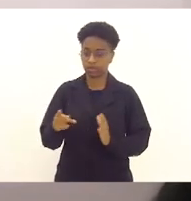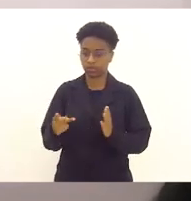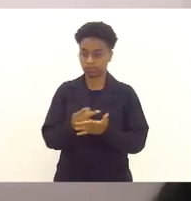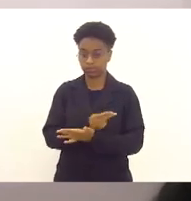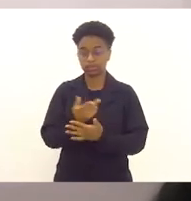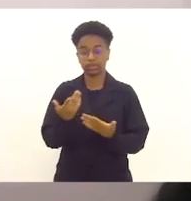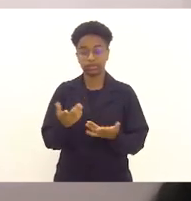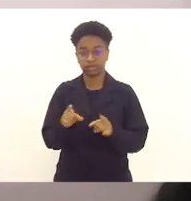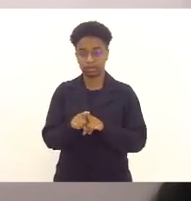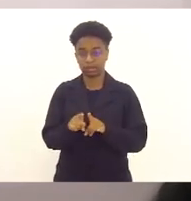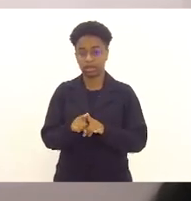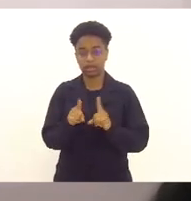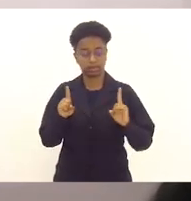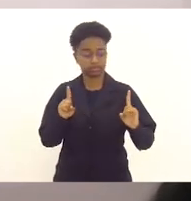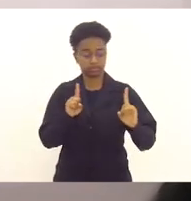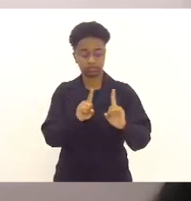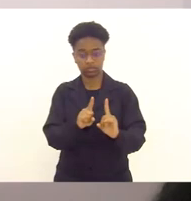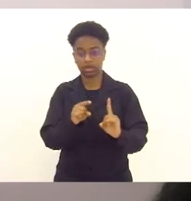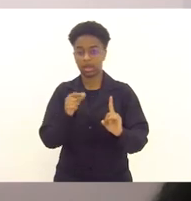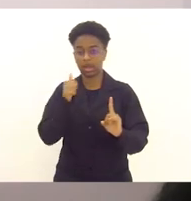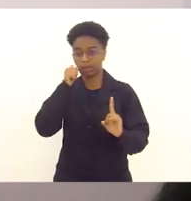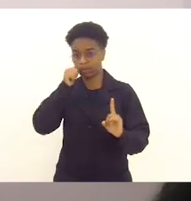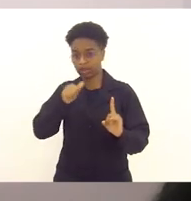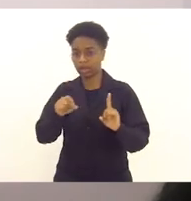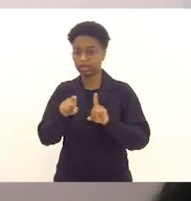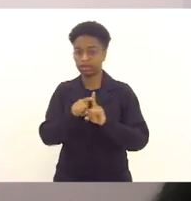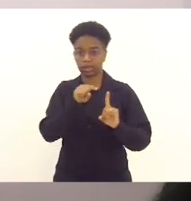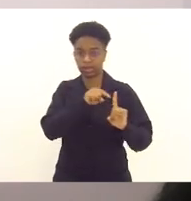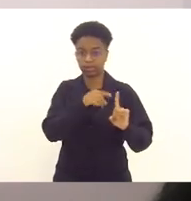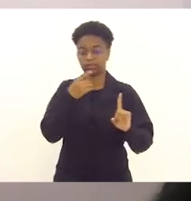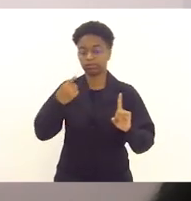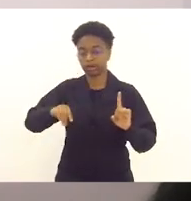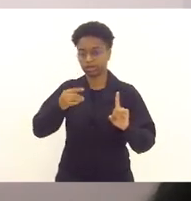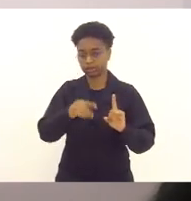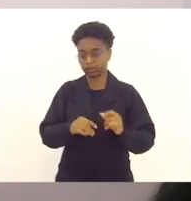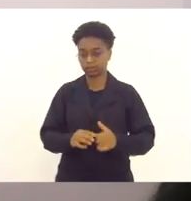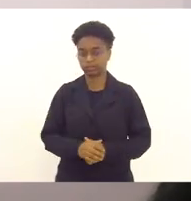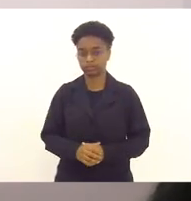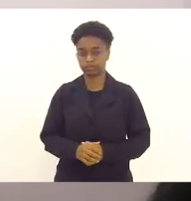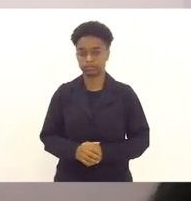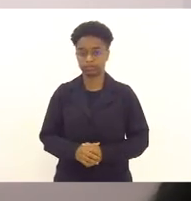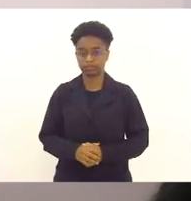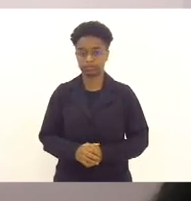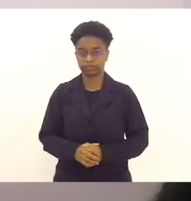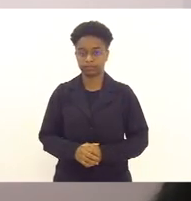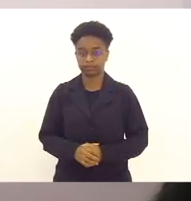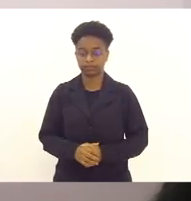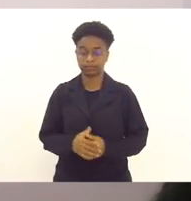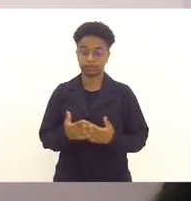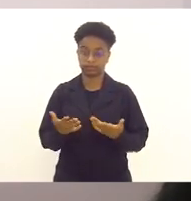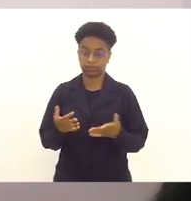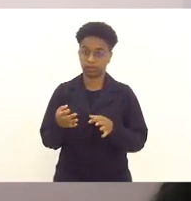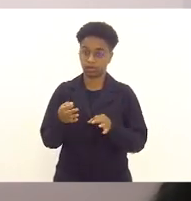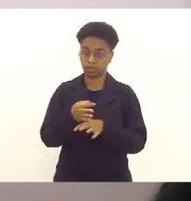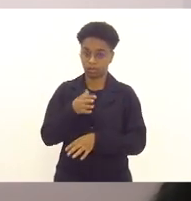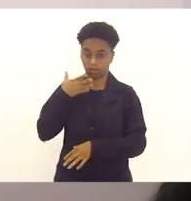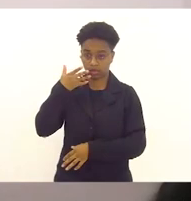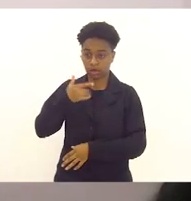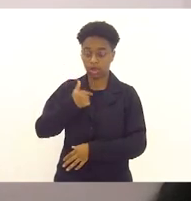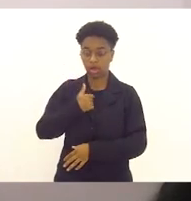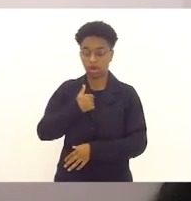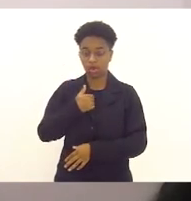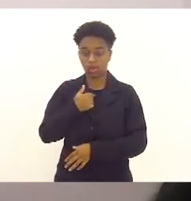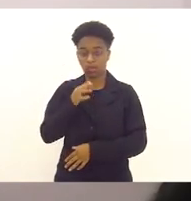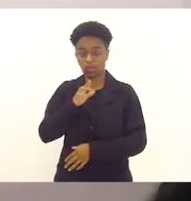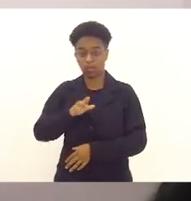da vítima com o autor do Fato né dito isso quero fazer o uso do meu direito de